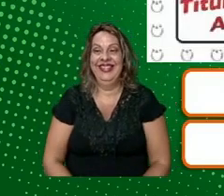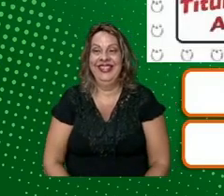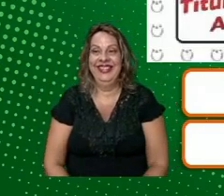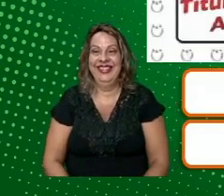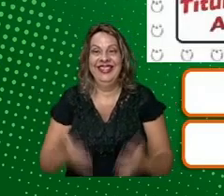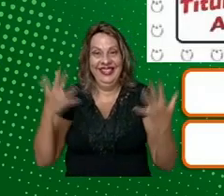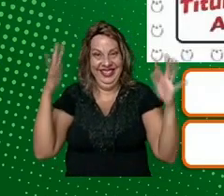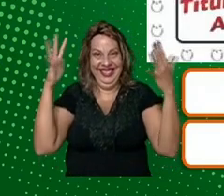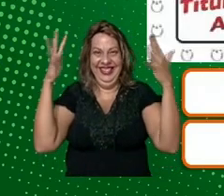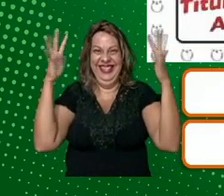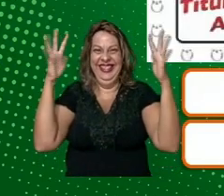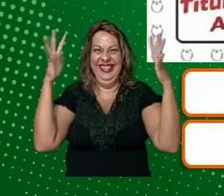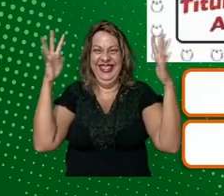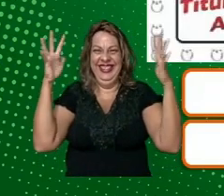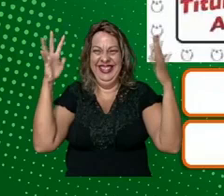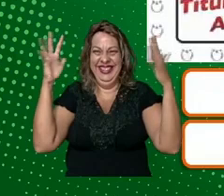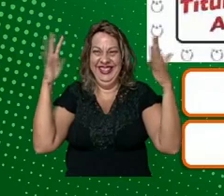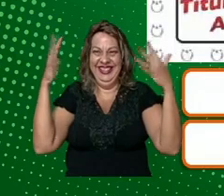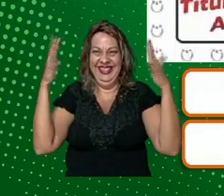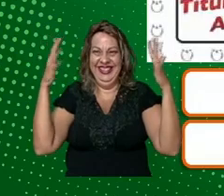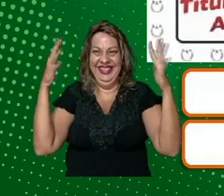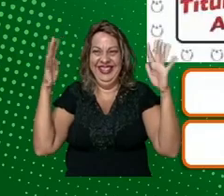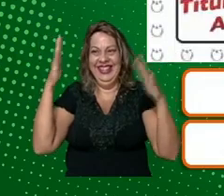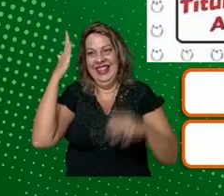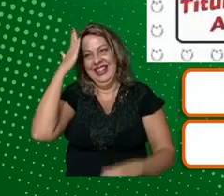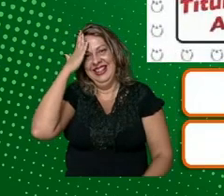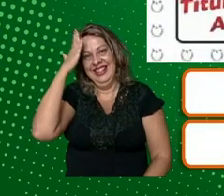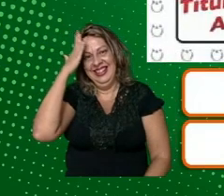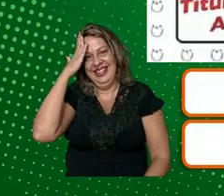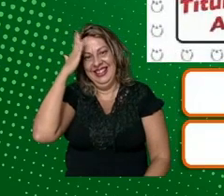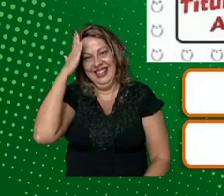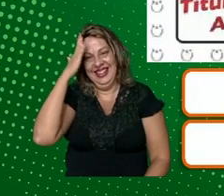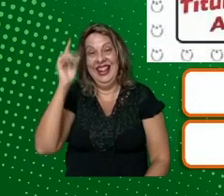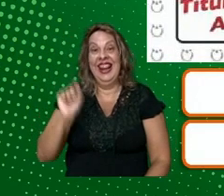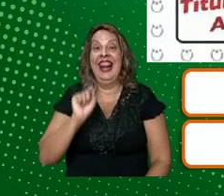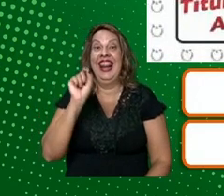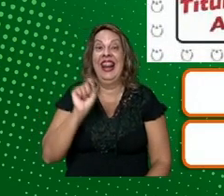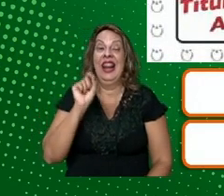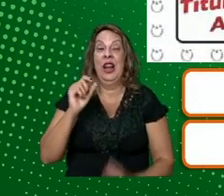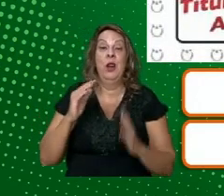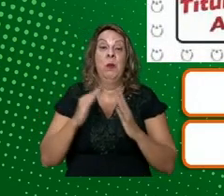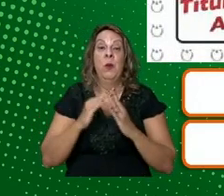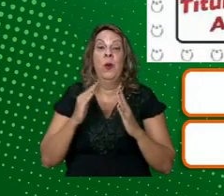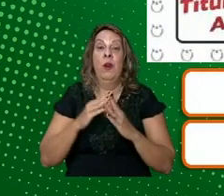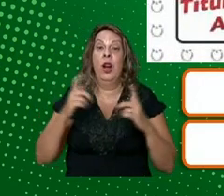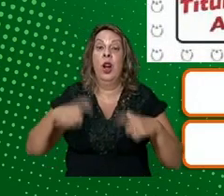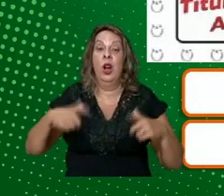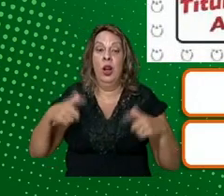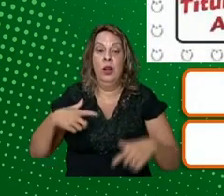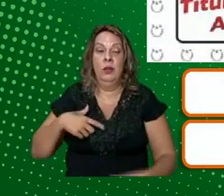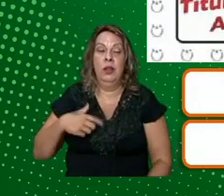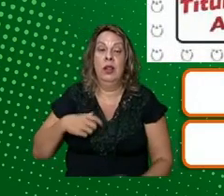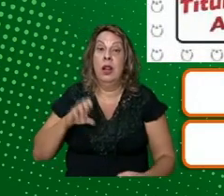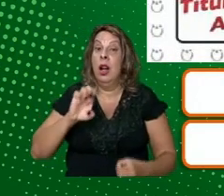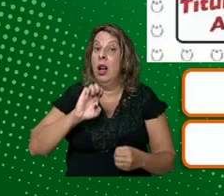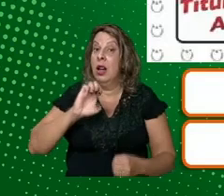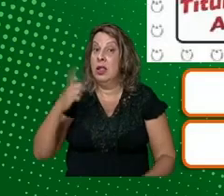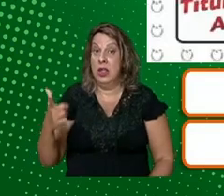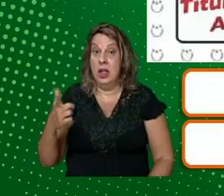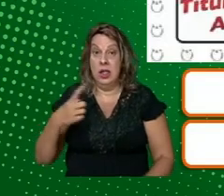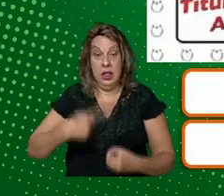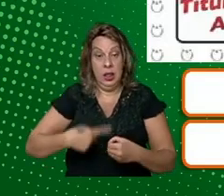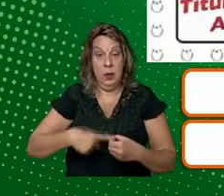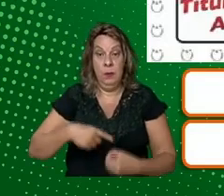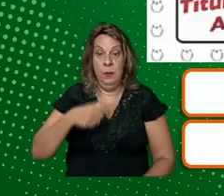Gente! Vamos lá saber quem é, onde mora. É distância, o título é o